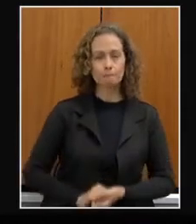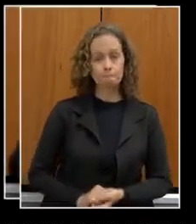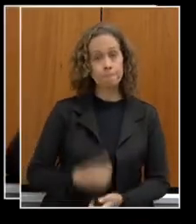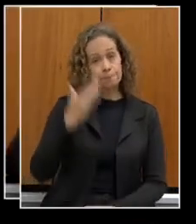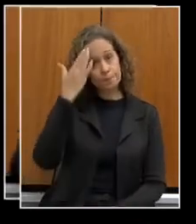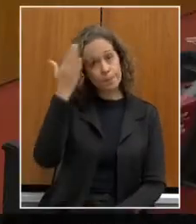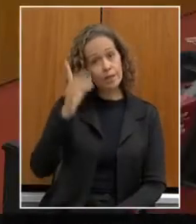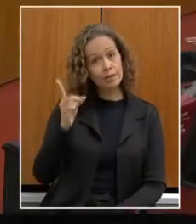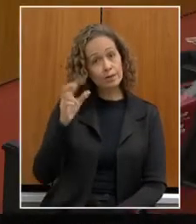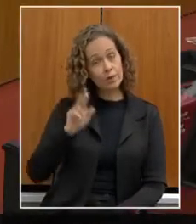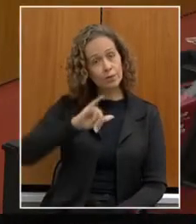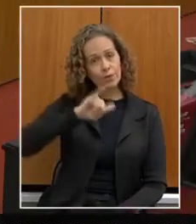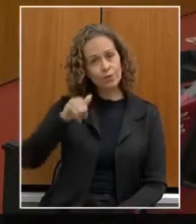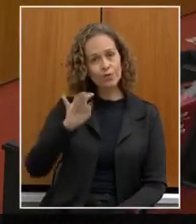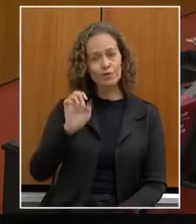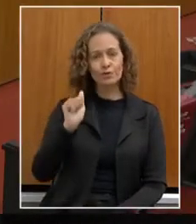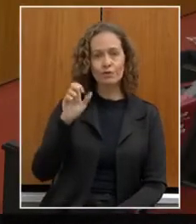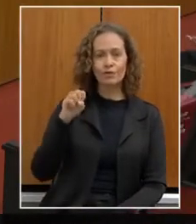doutor Jean